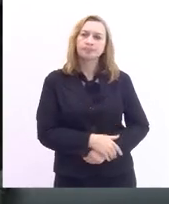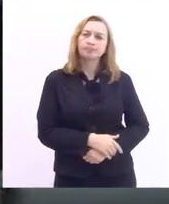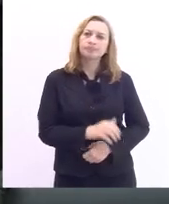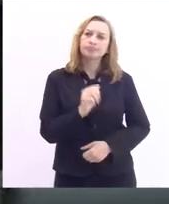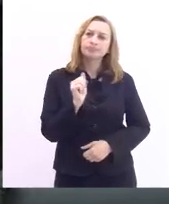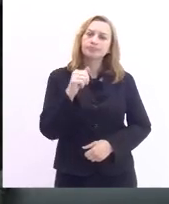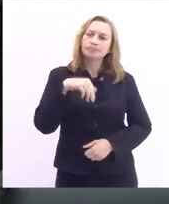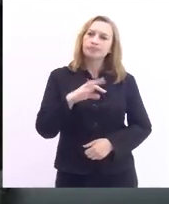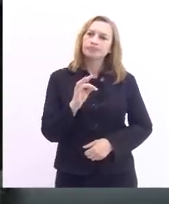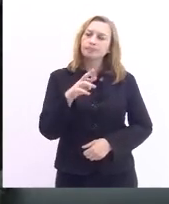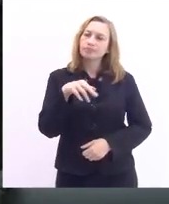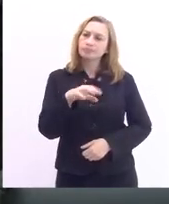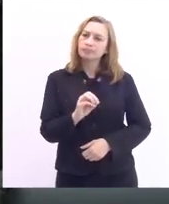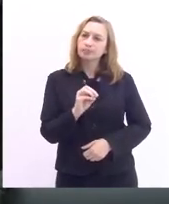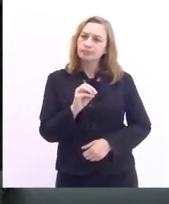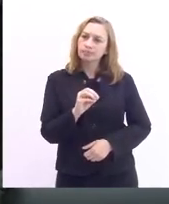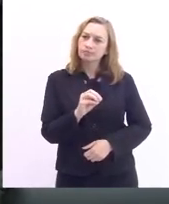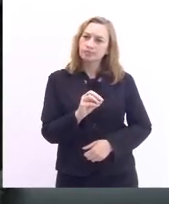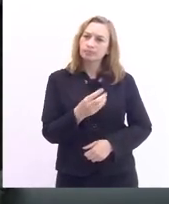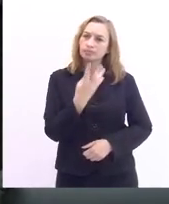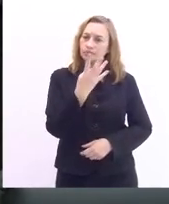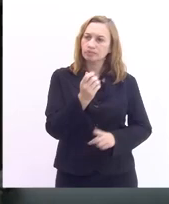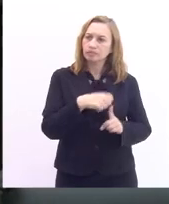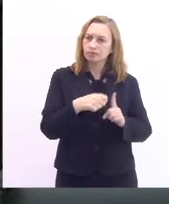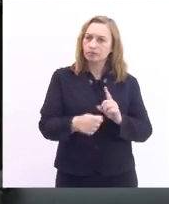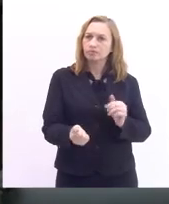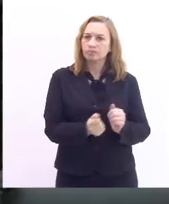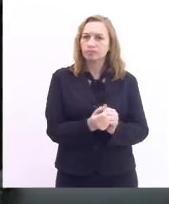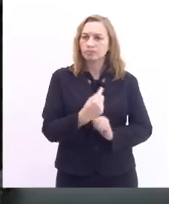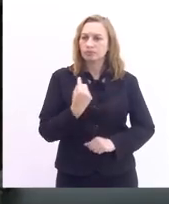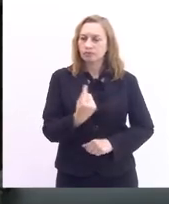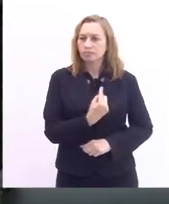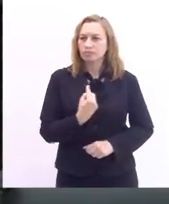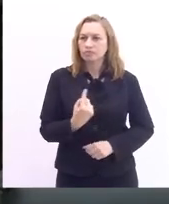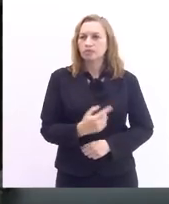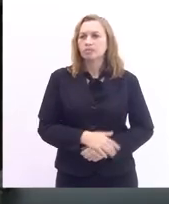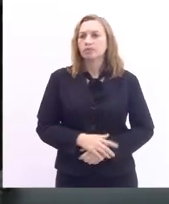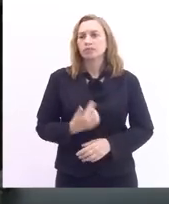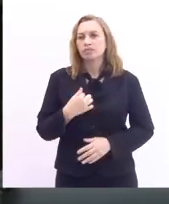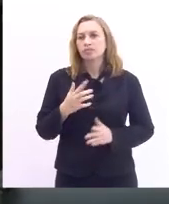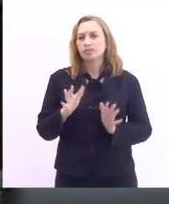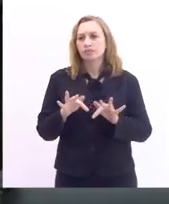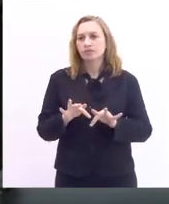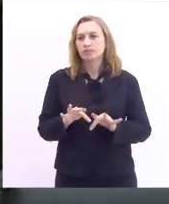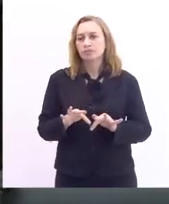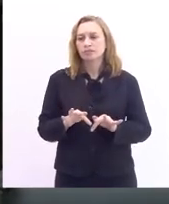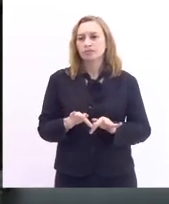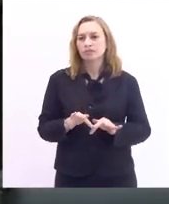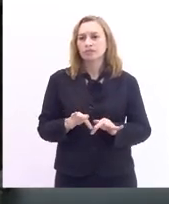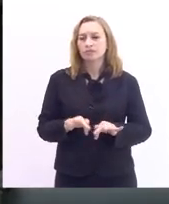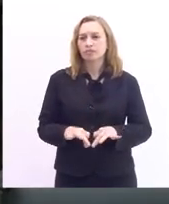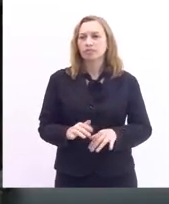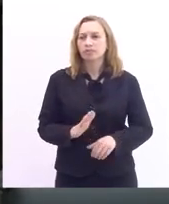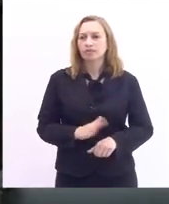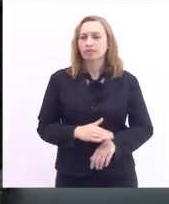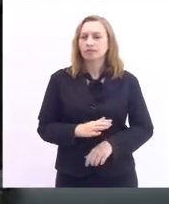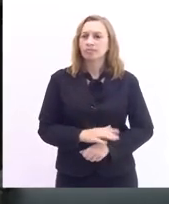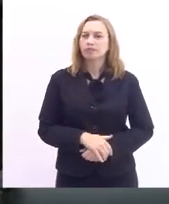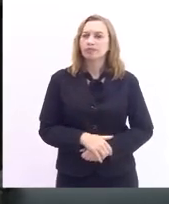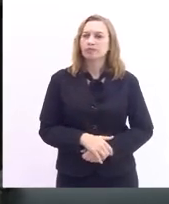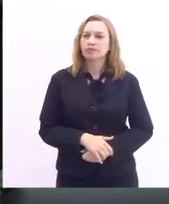Antenor esteve aqui durante quatro meses com a gente eu acabei deixando o tempo todo aqui